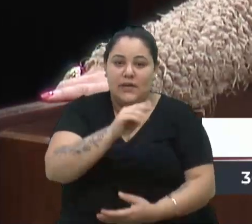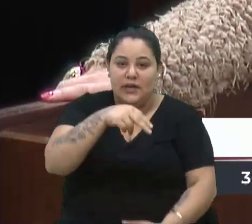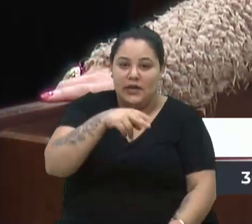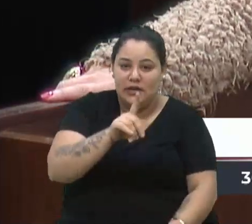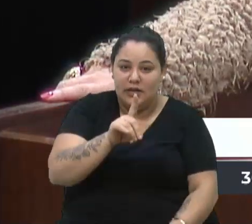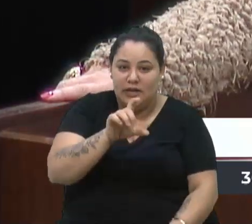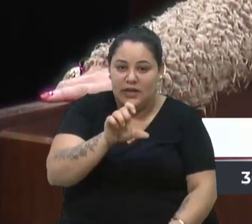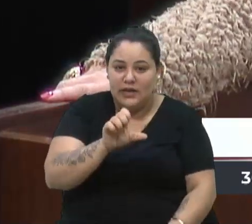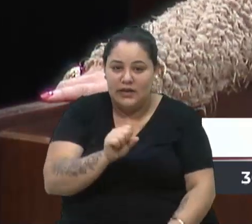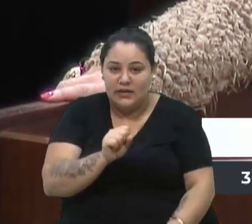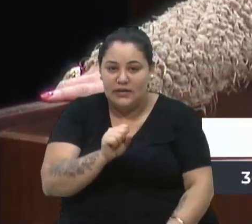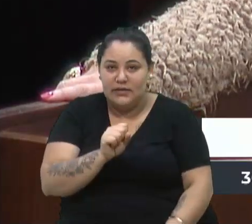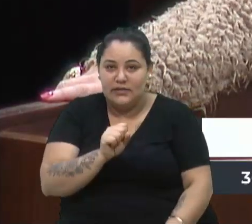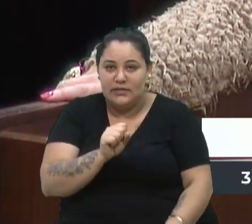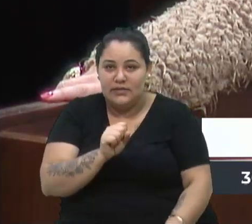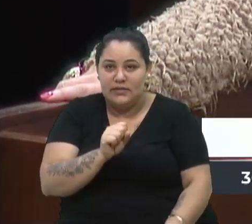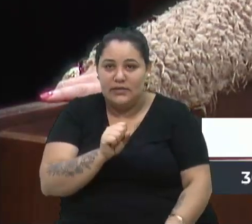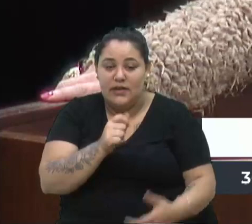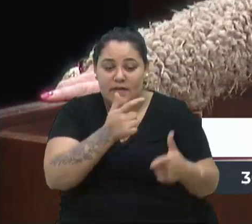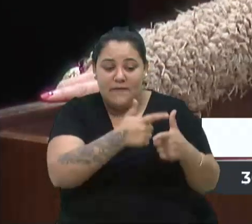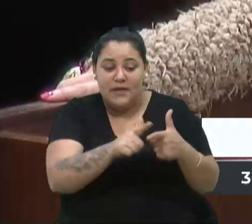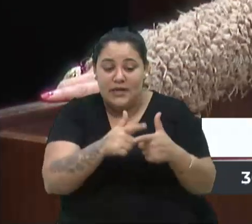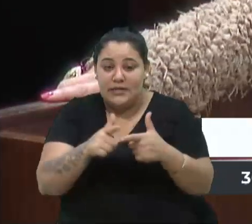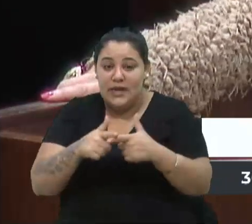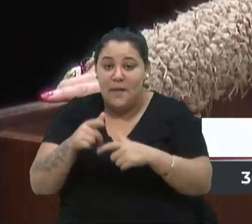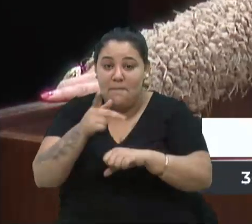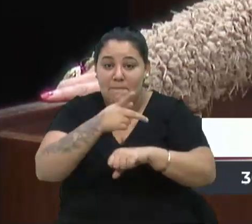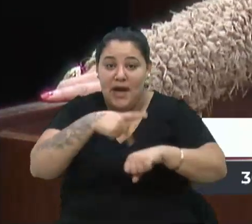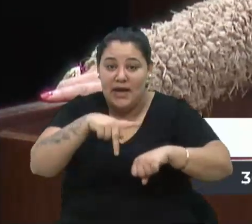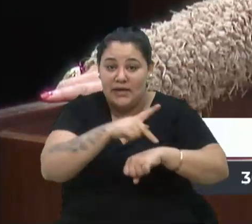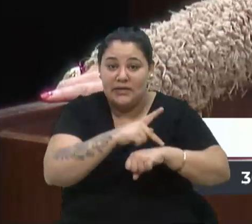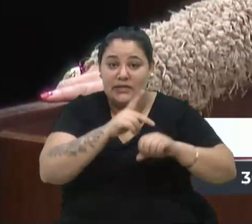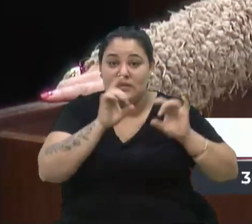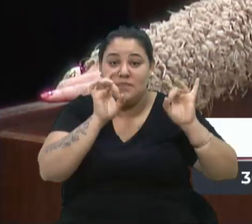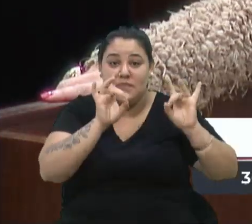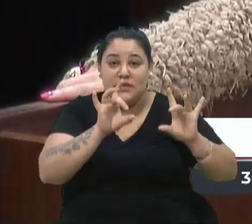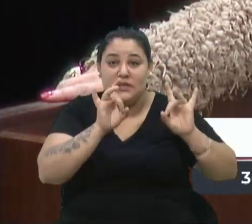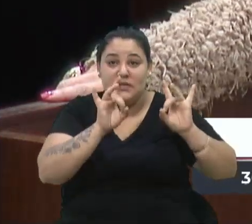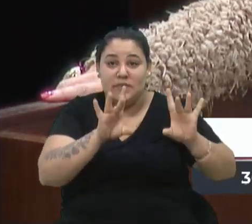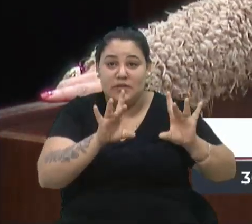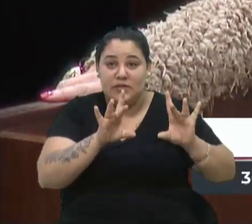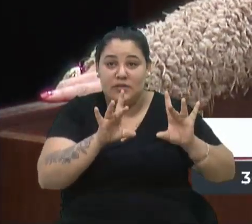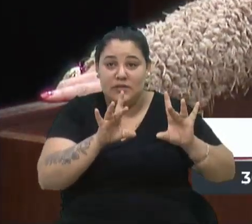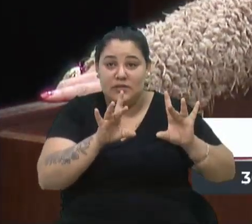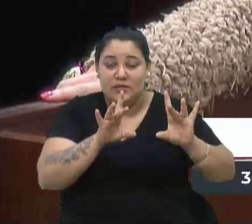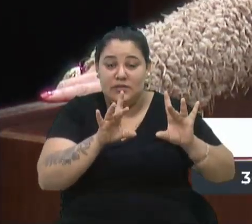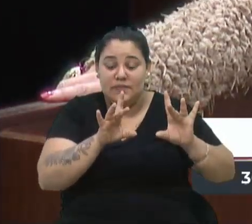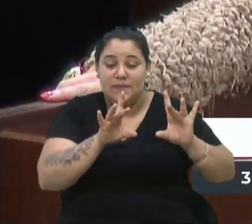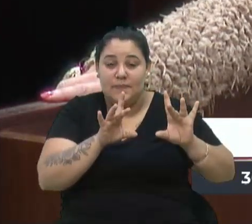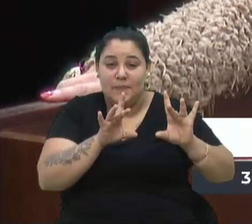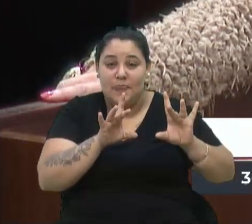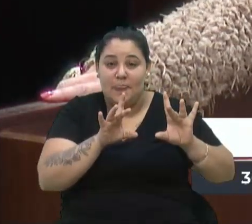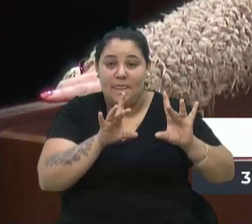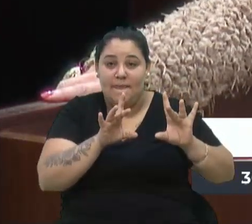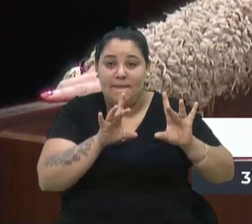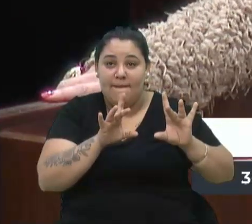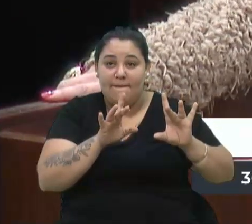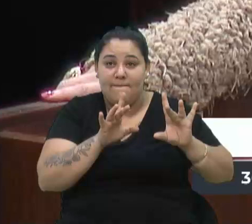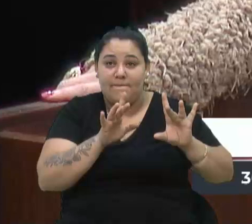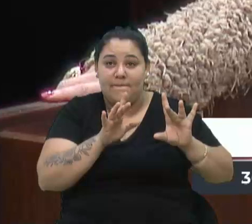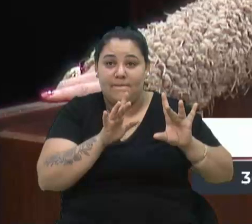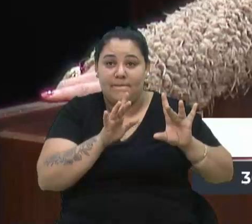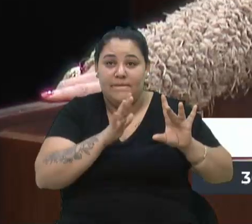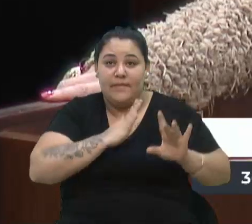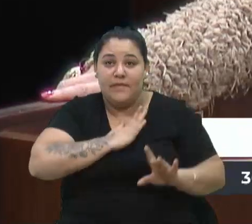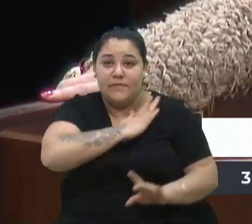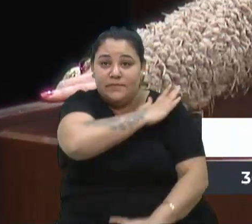financia países, especialmente os ditatoriais, né, em prejuízo